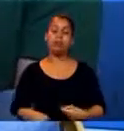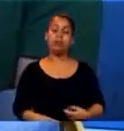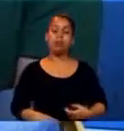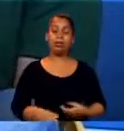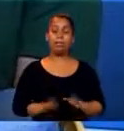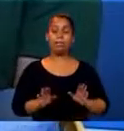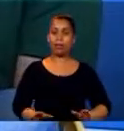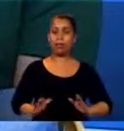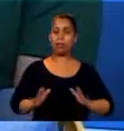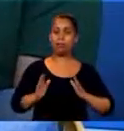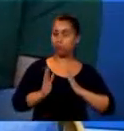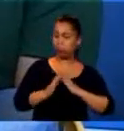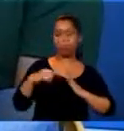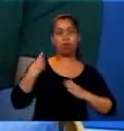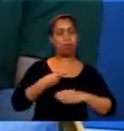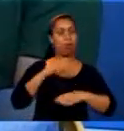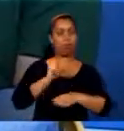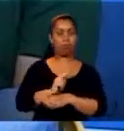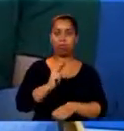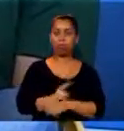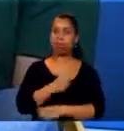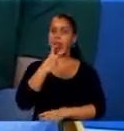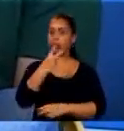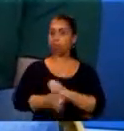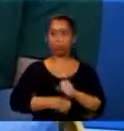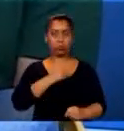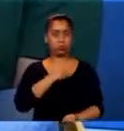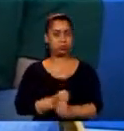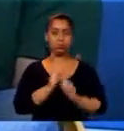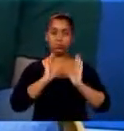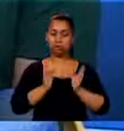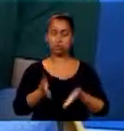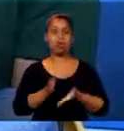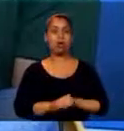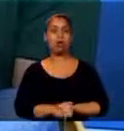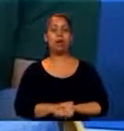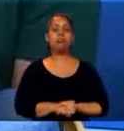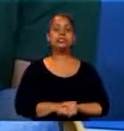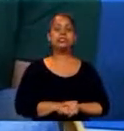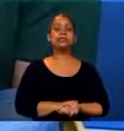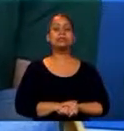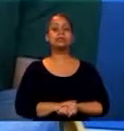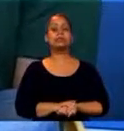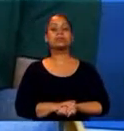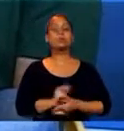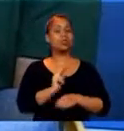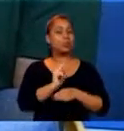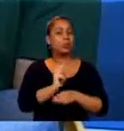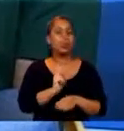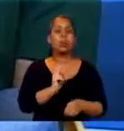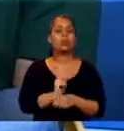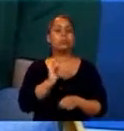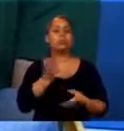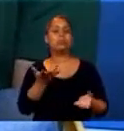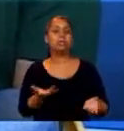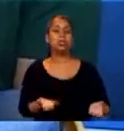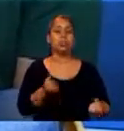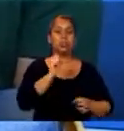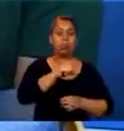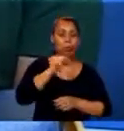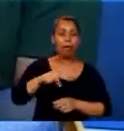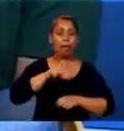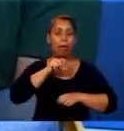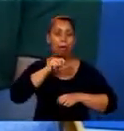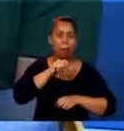nossa conta, durante 2 anos, contra pragas e a irrigação e, né,